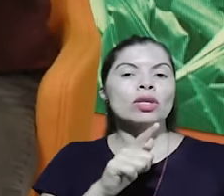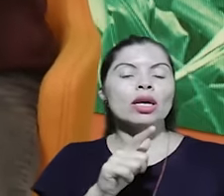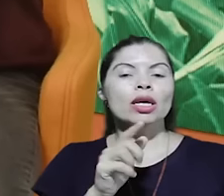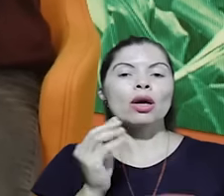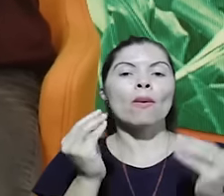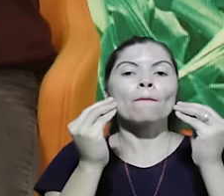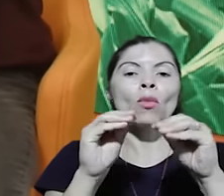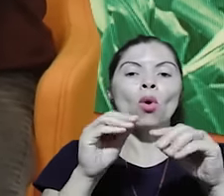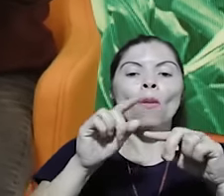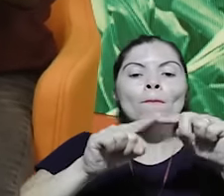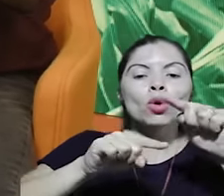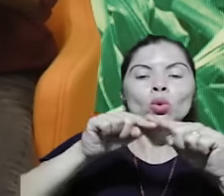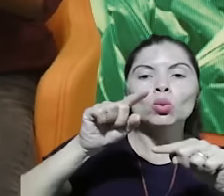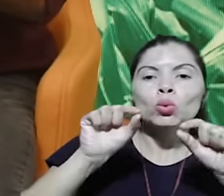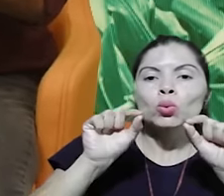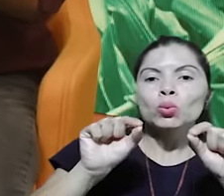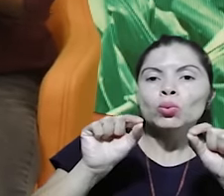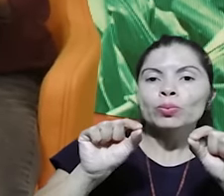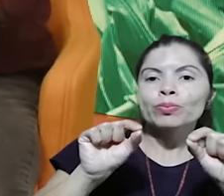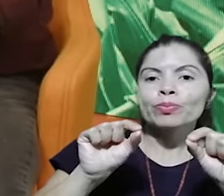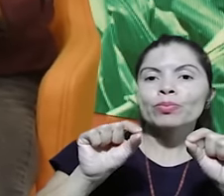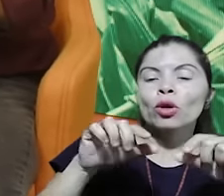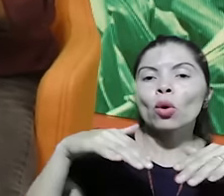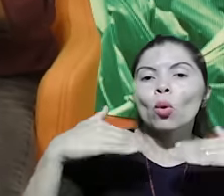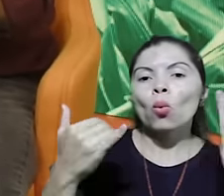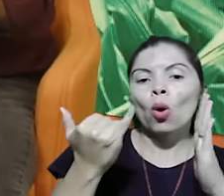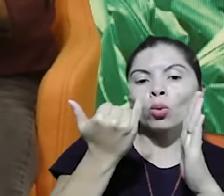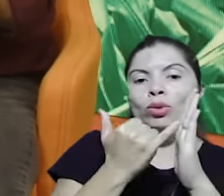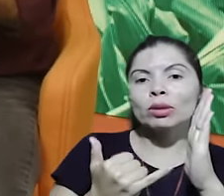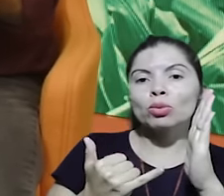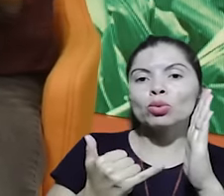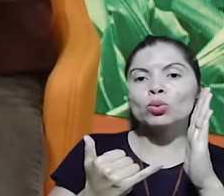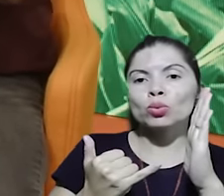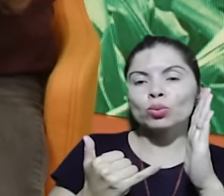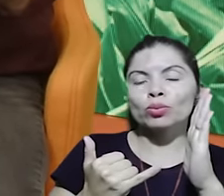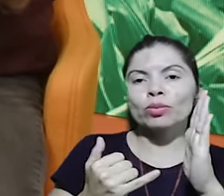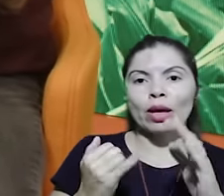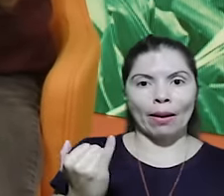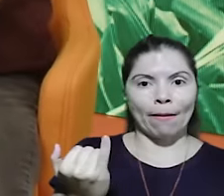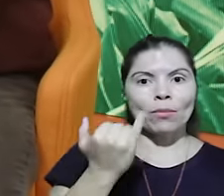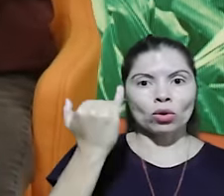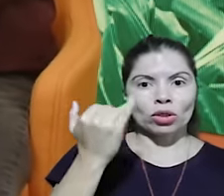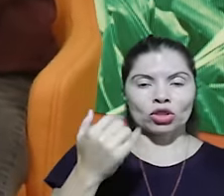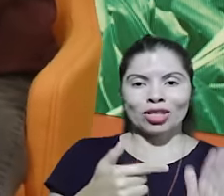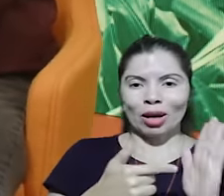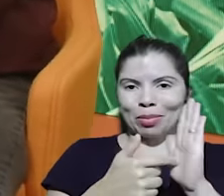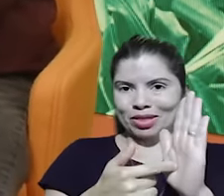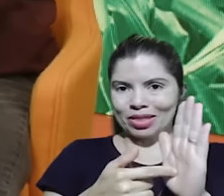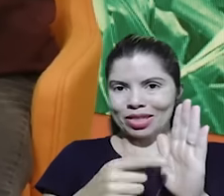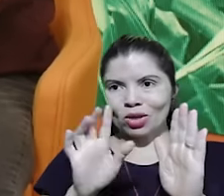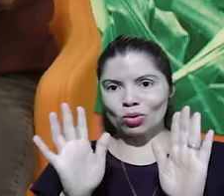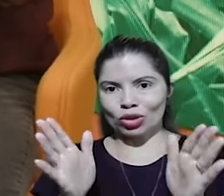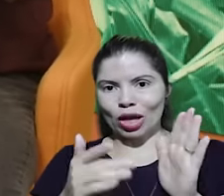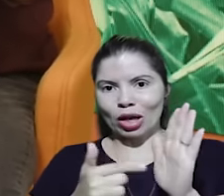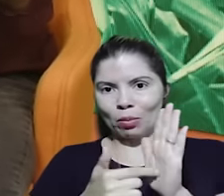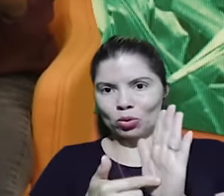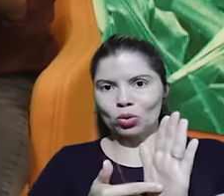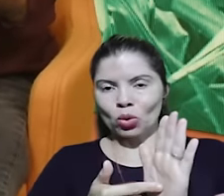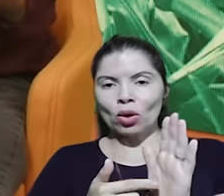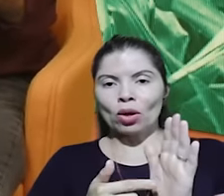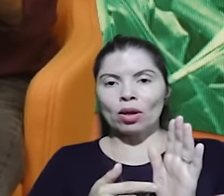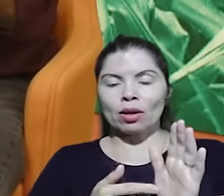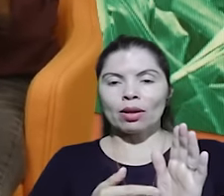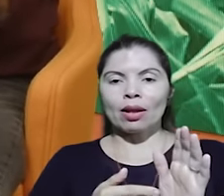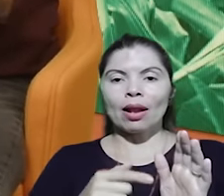produto Qual é a tributação aliás é importante talvez ali na apresentação quando eu mostrei o sistema na matriz